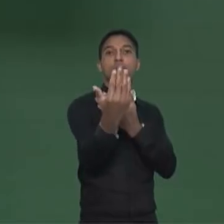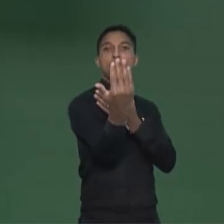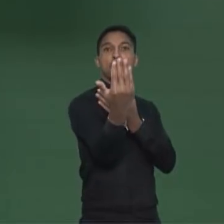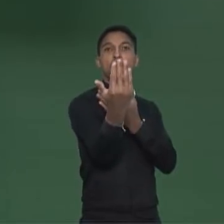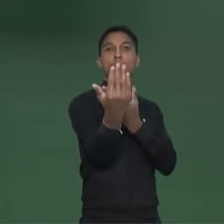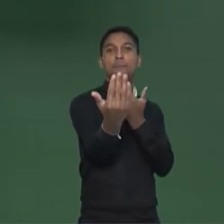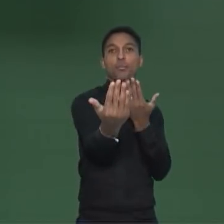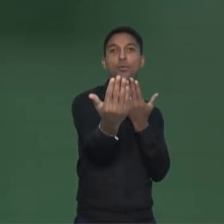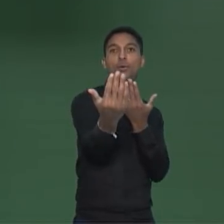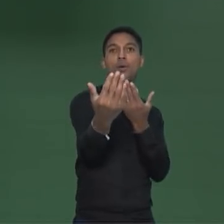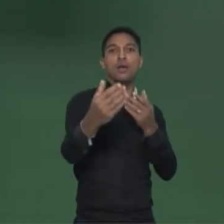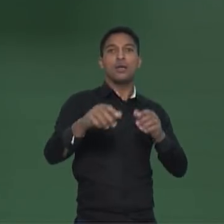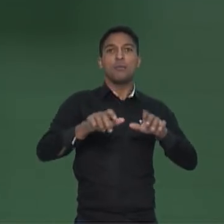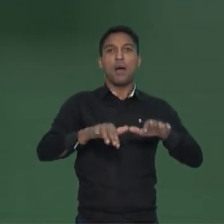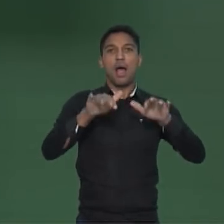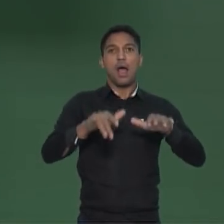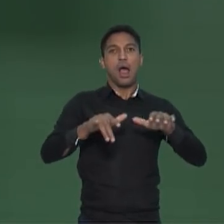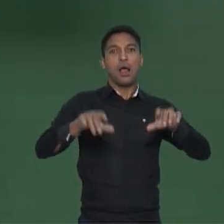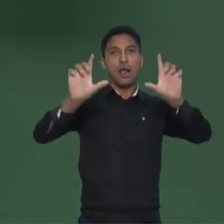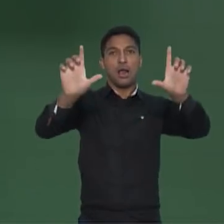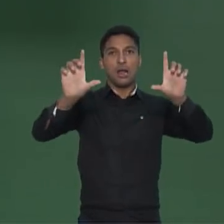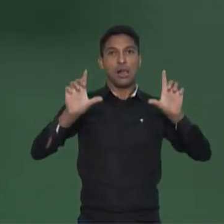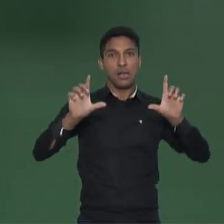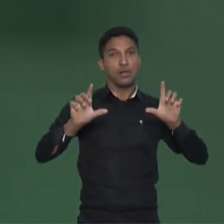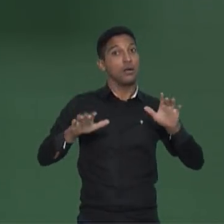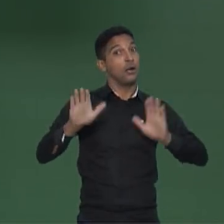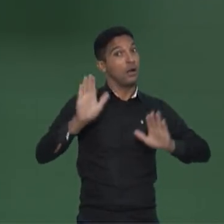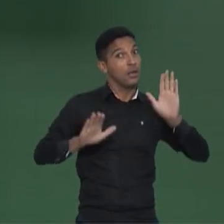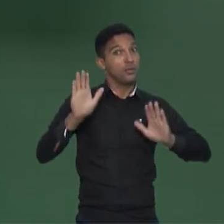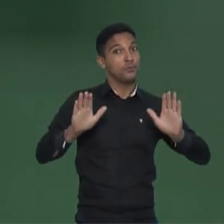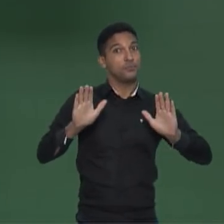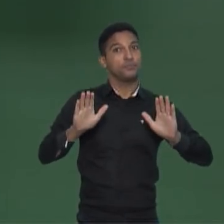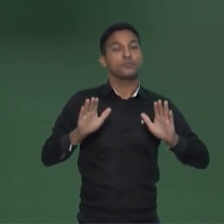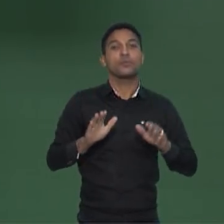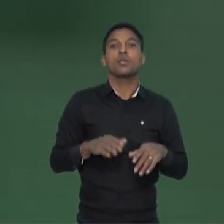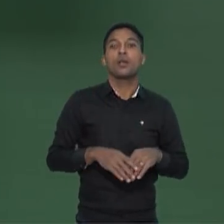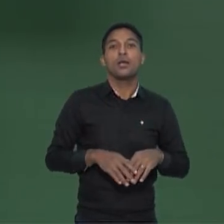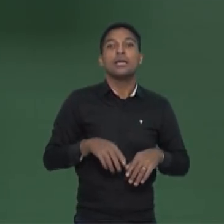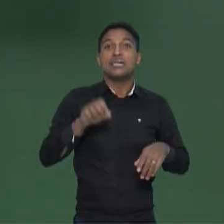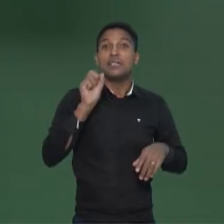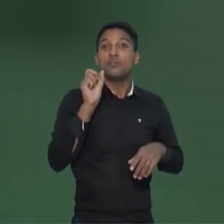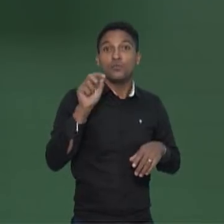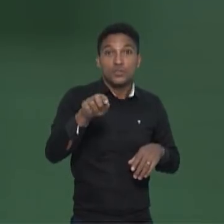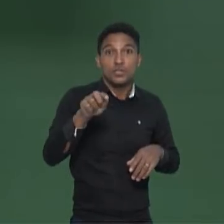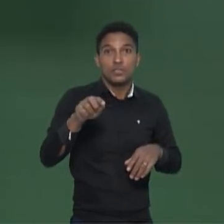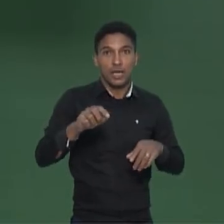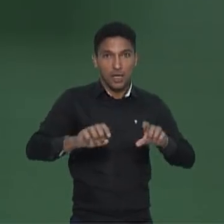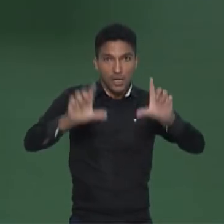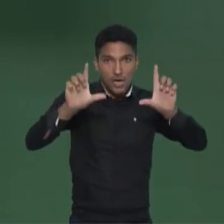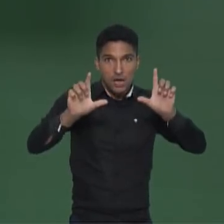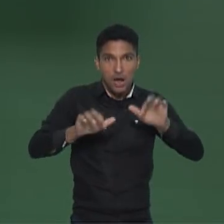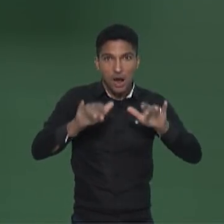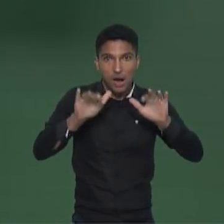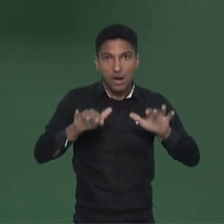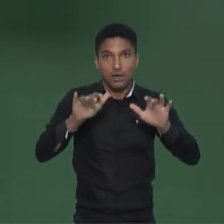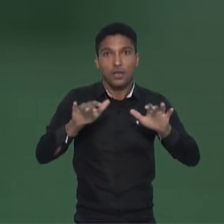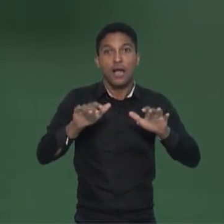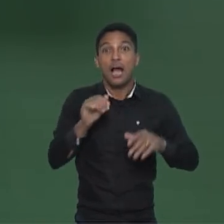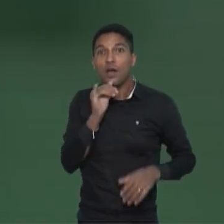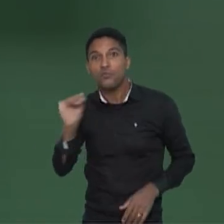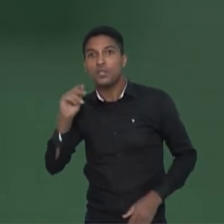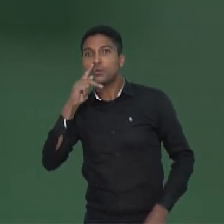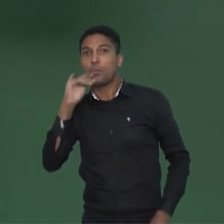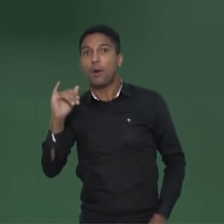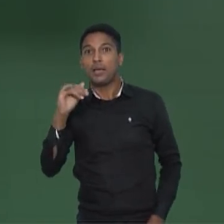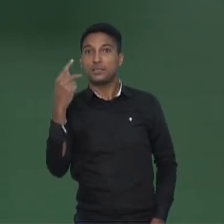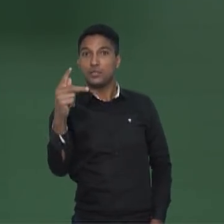sempre participe, compartilhe com seus pais o que você está acessando, o que você está vendo na internet,